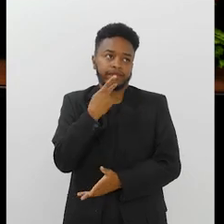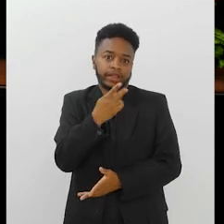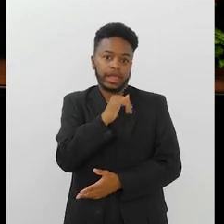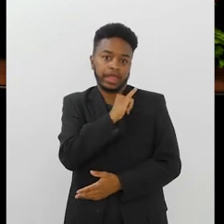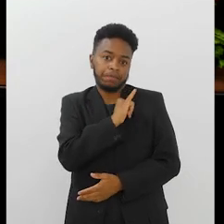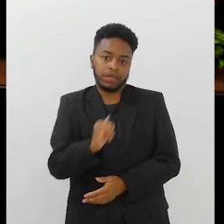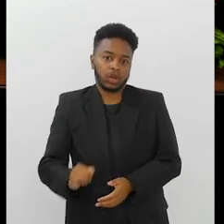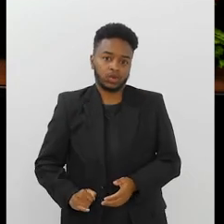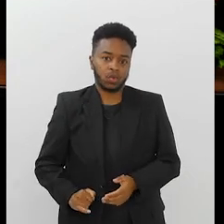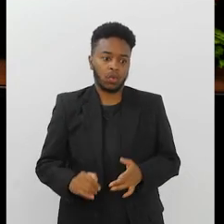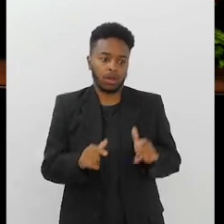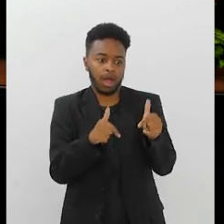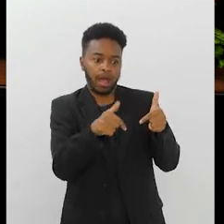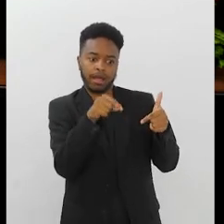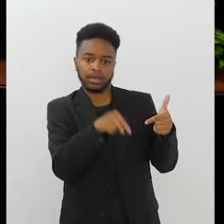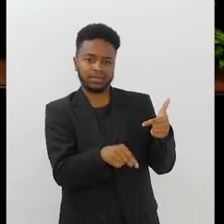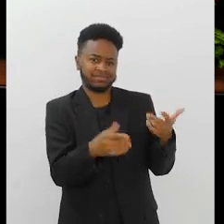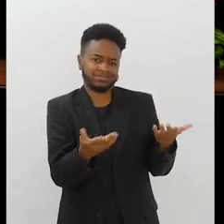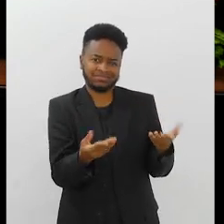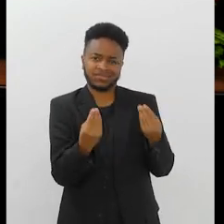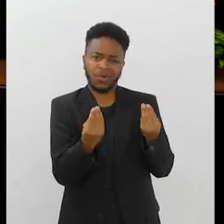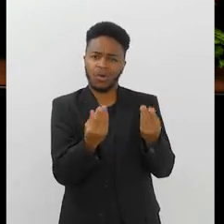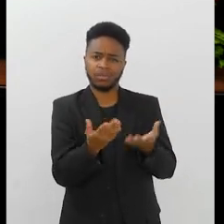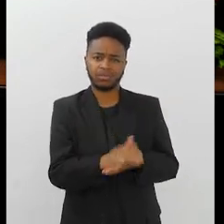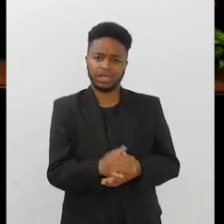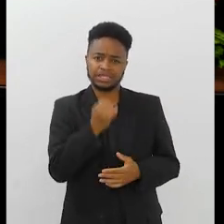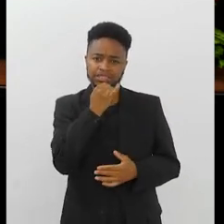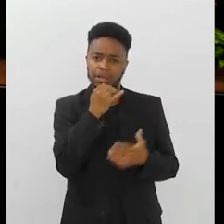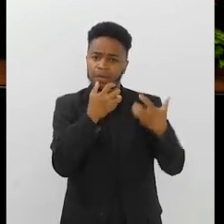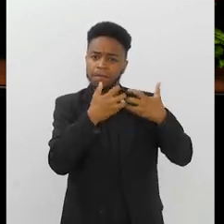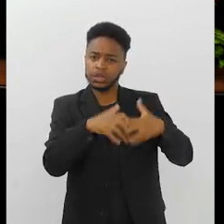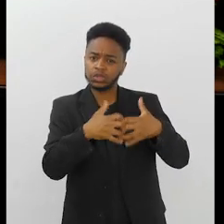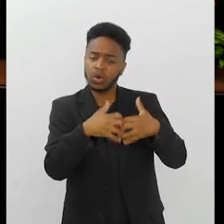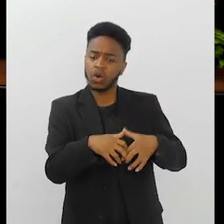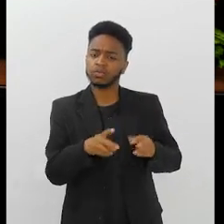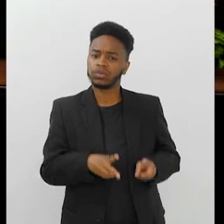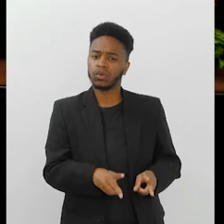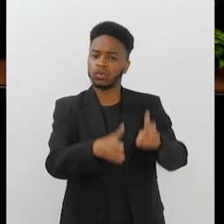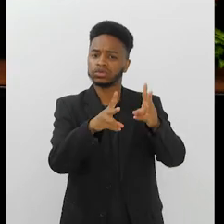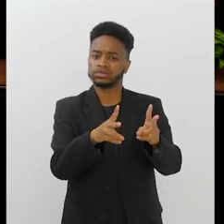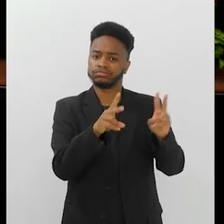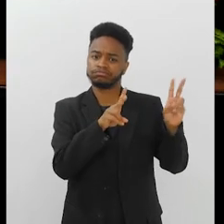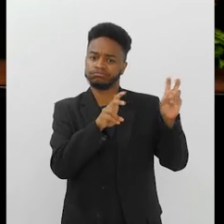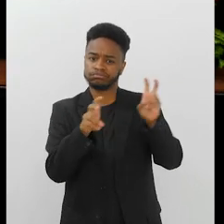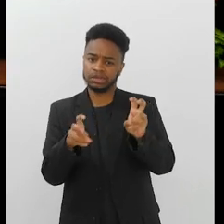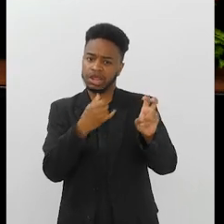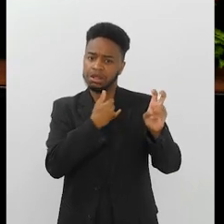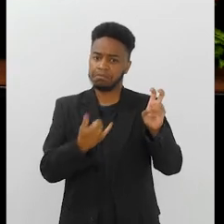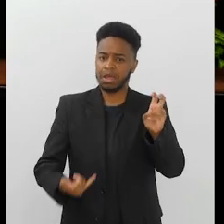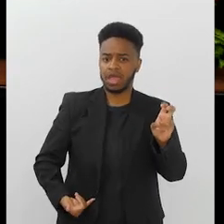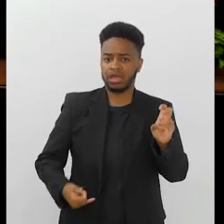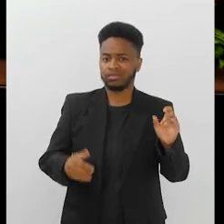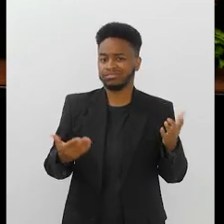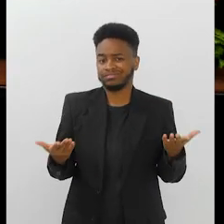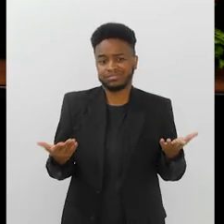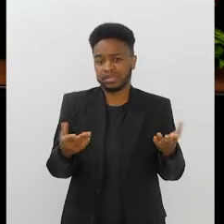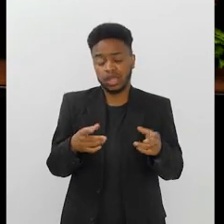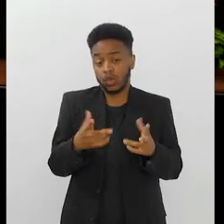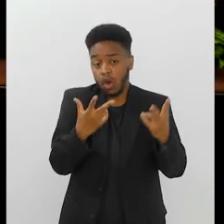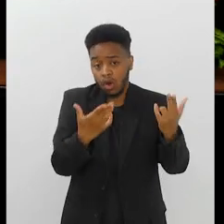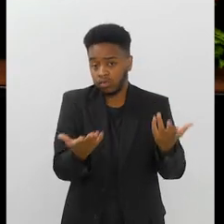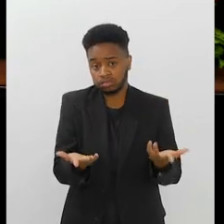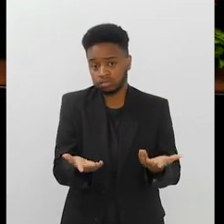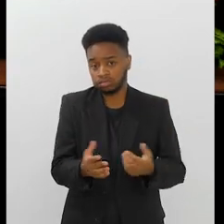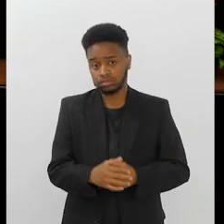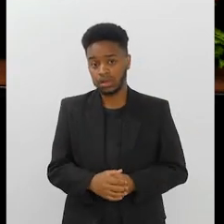colocasse o Imperador né a gente voltasse com o imperador por exemplo em Petrópolis mantivesse todo esse essa questão Imperial essa